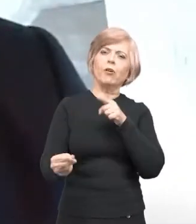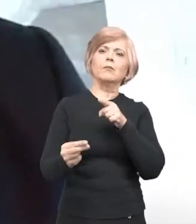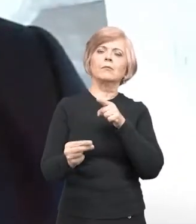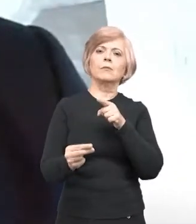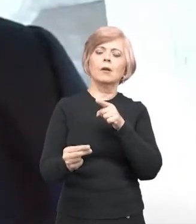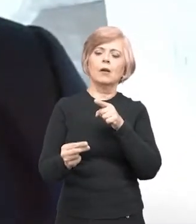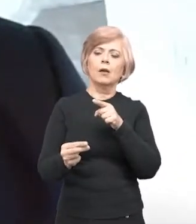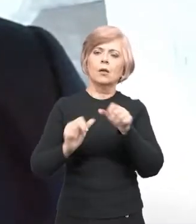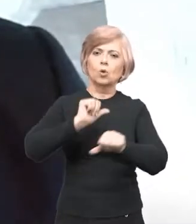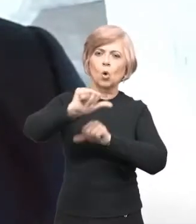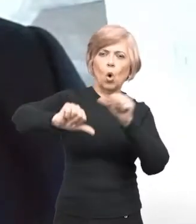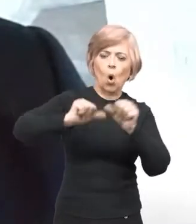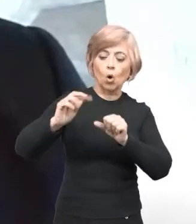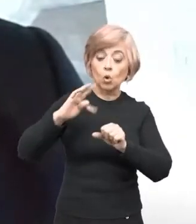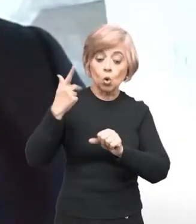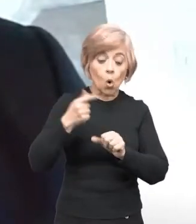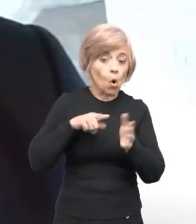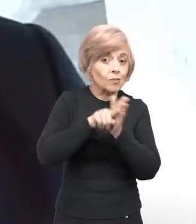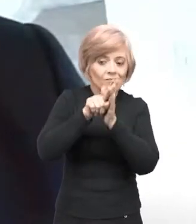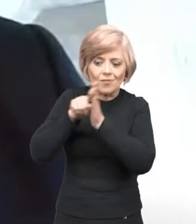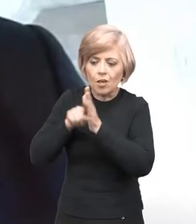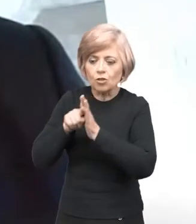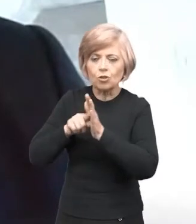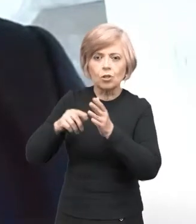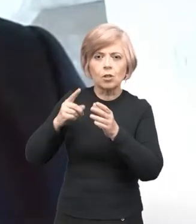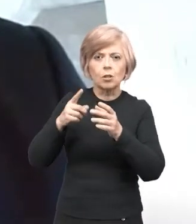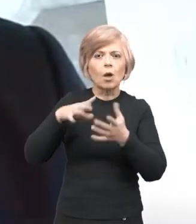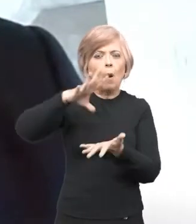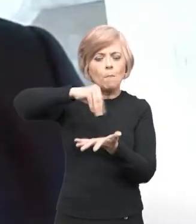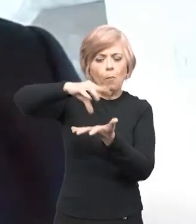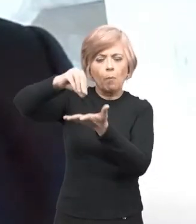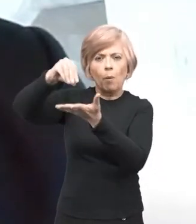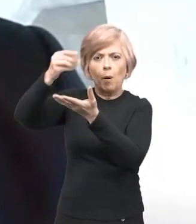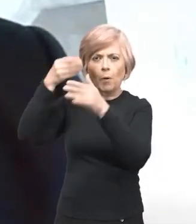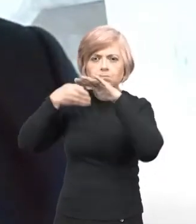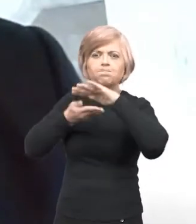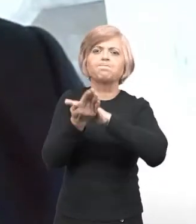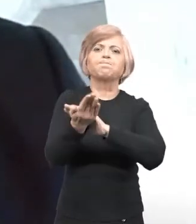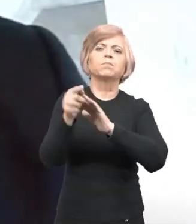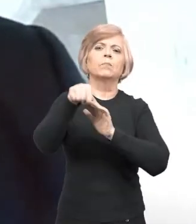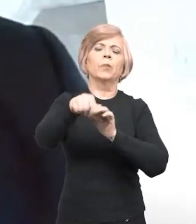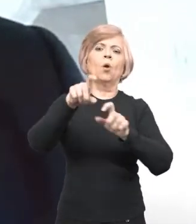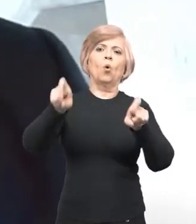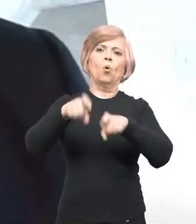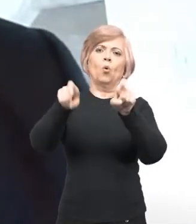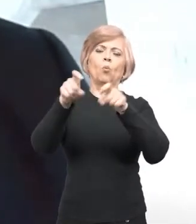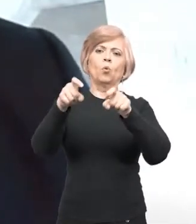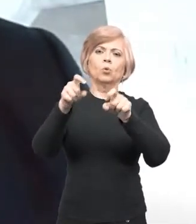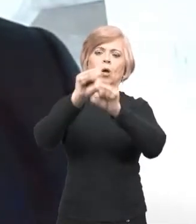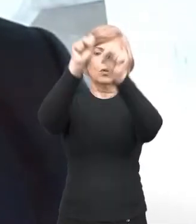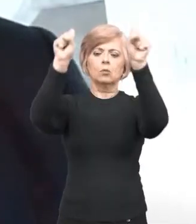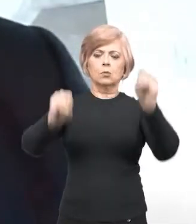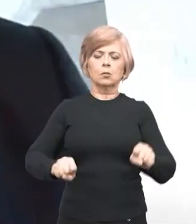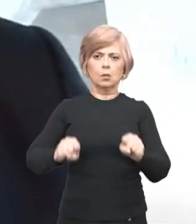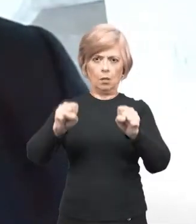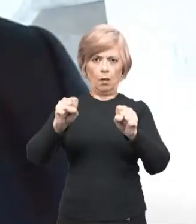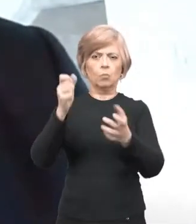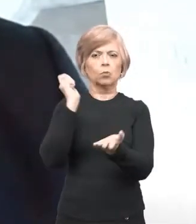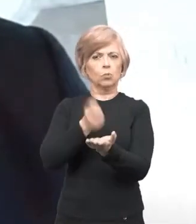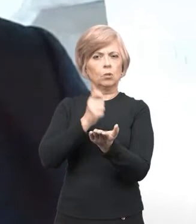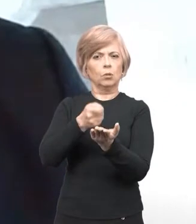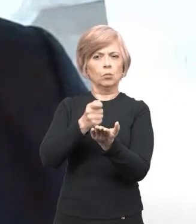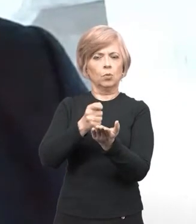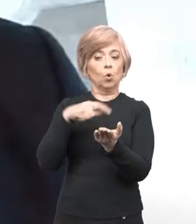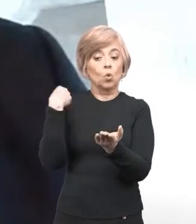tornar eletrônica todas as nossas investigações, de forma que ela se comunique também com o sistema do tribunal e o procedimento,